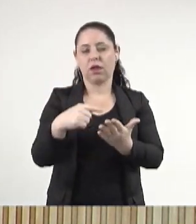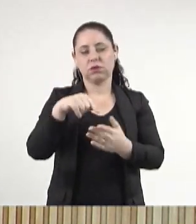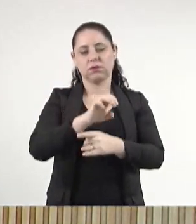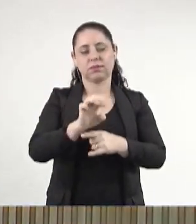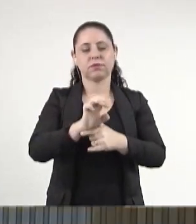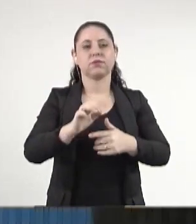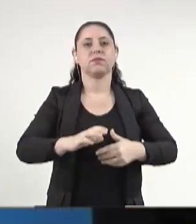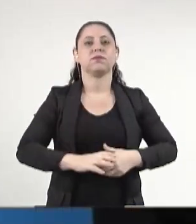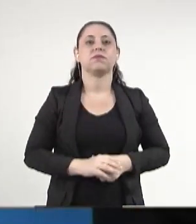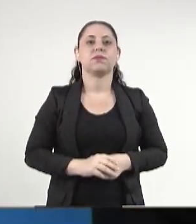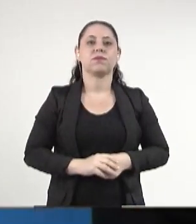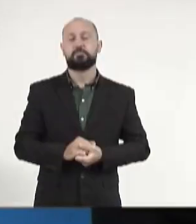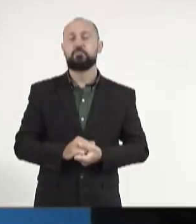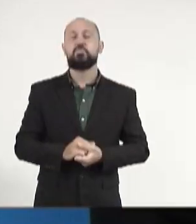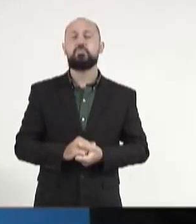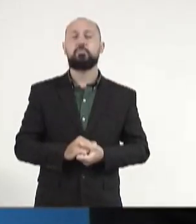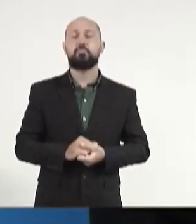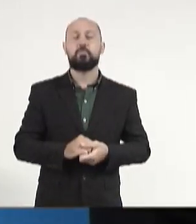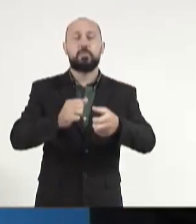Sul.